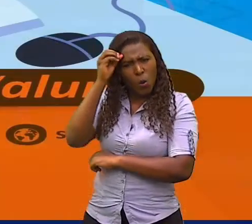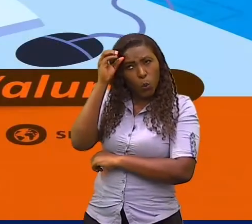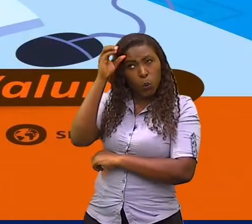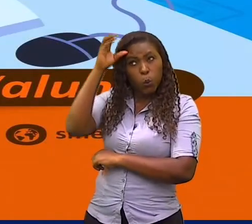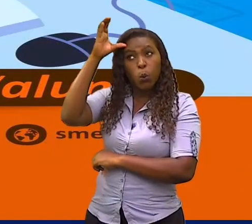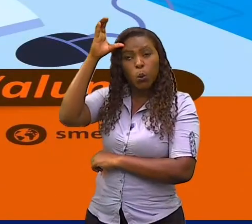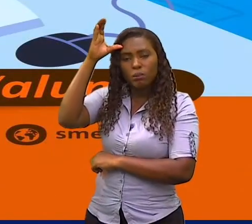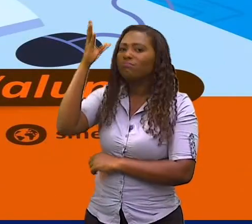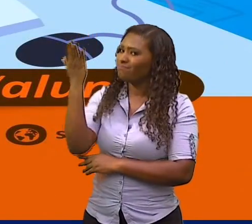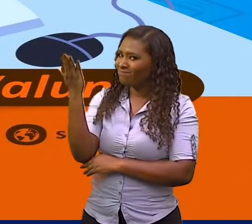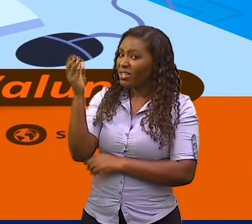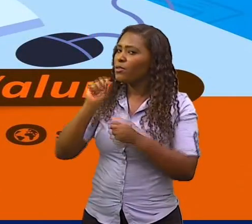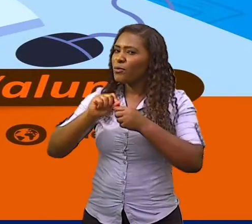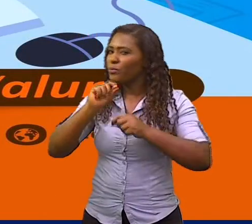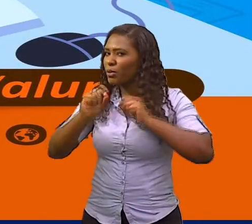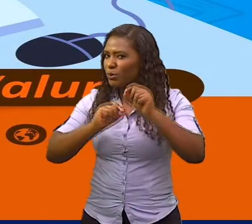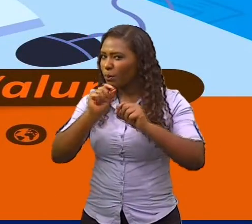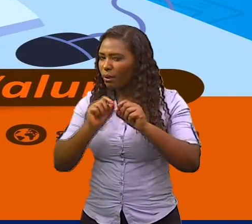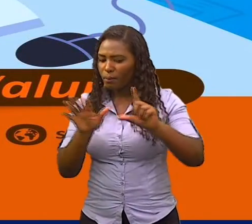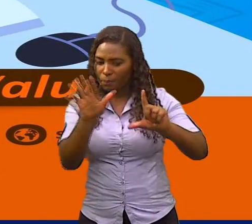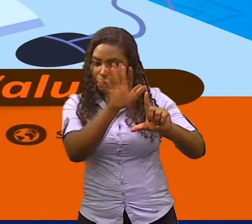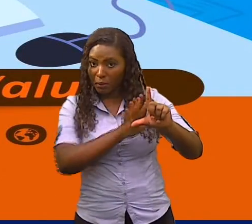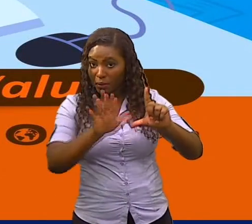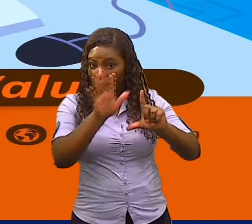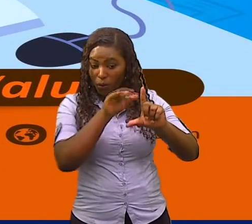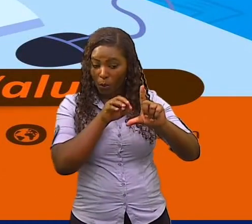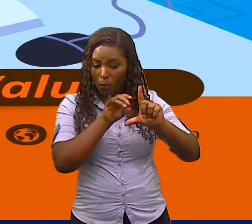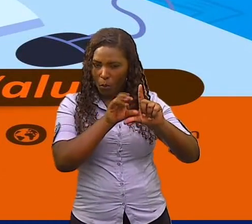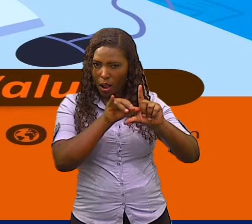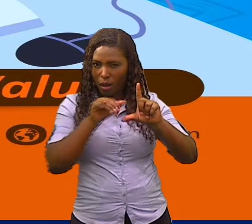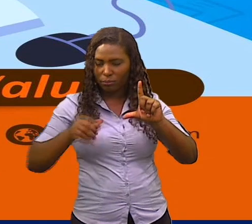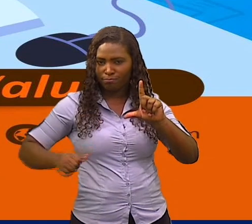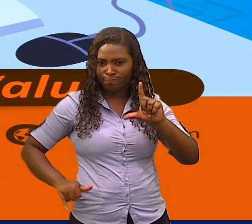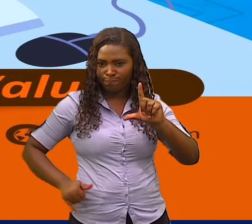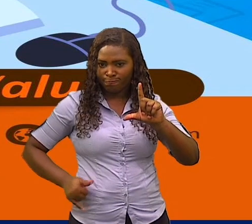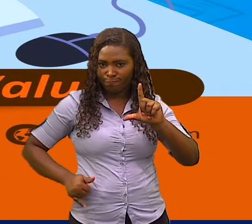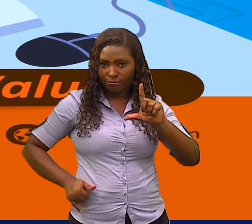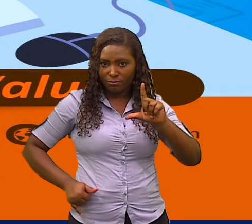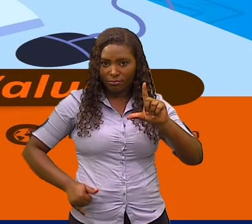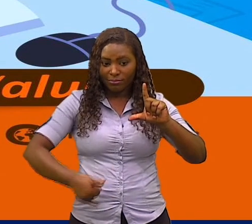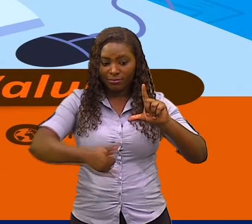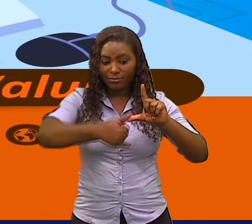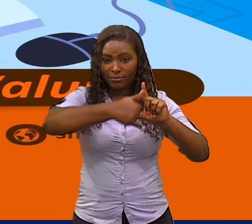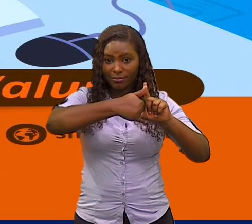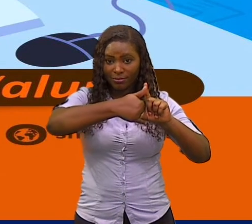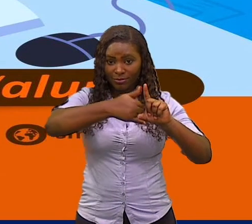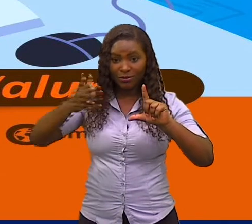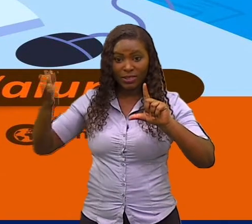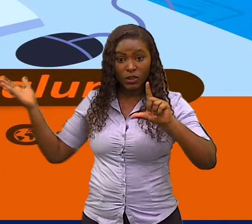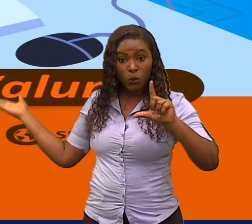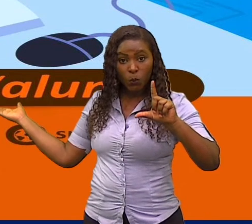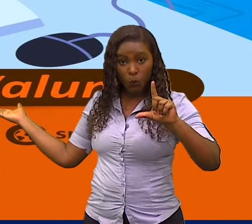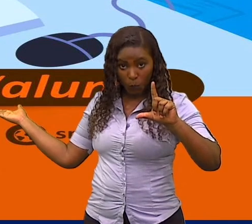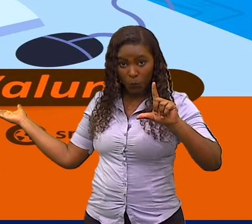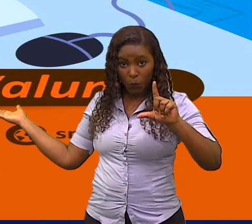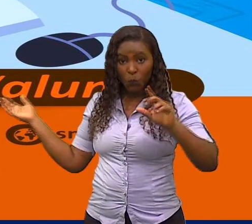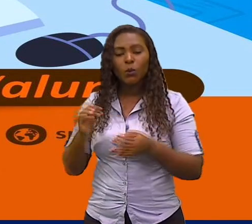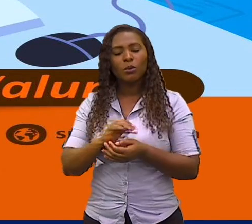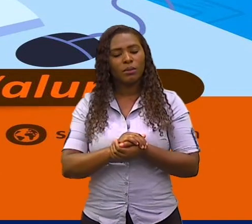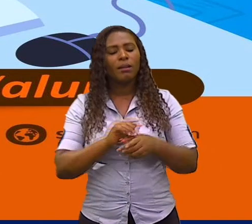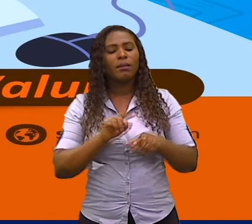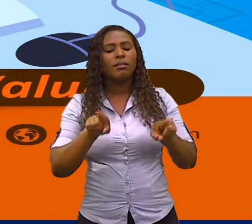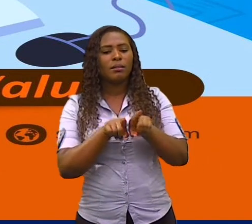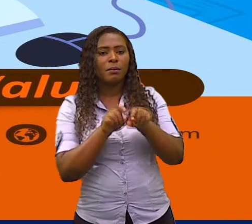só acessar nossas atividades na plataforma SMED GV. Aponte a câmera do seu celular na imagem que aparece aqui no canto da tela,